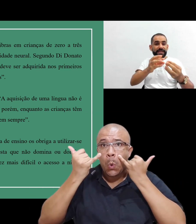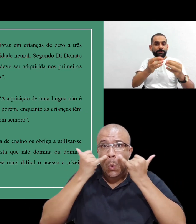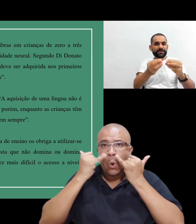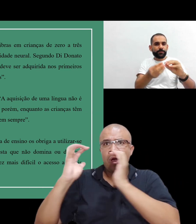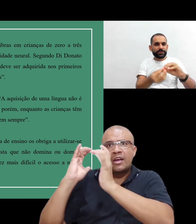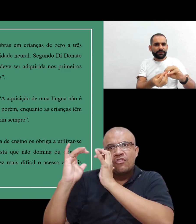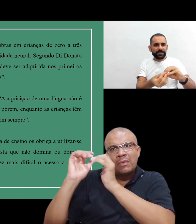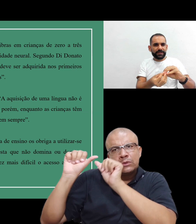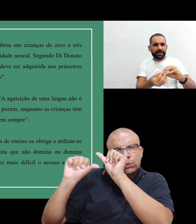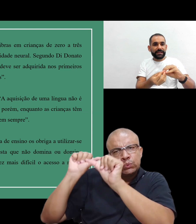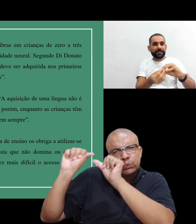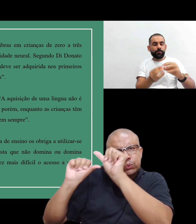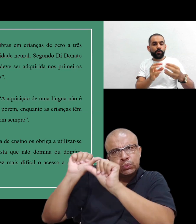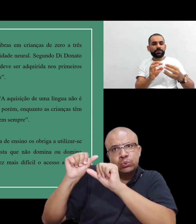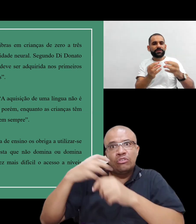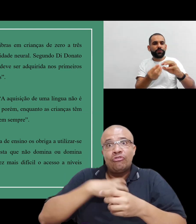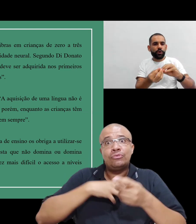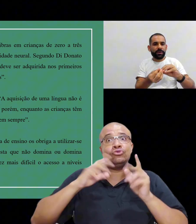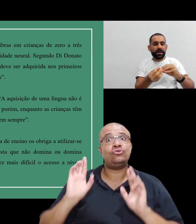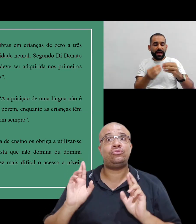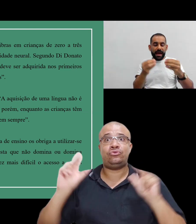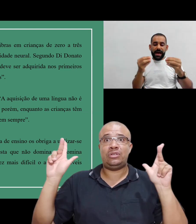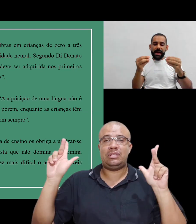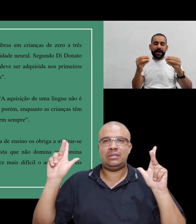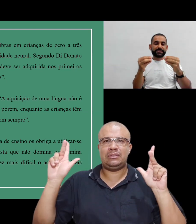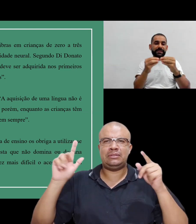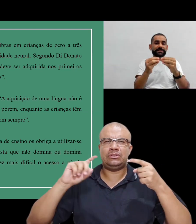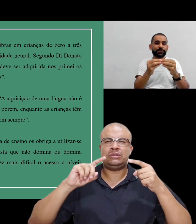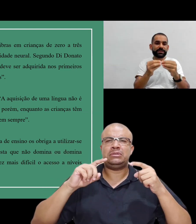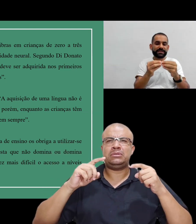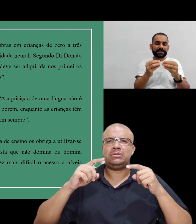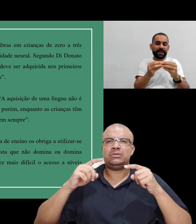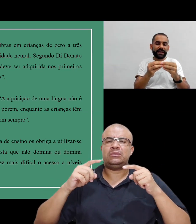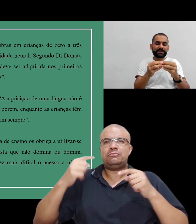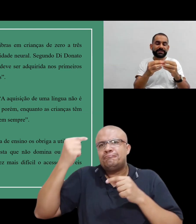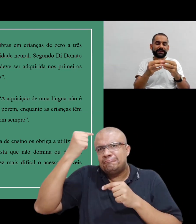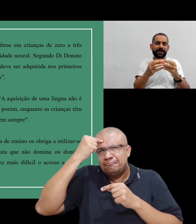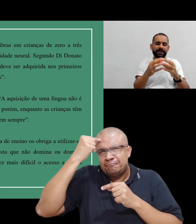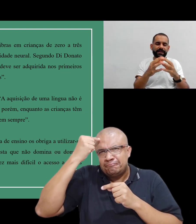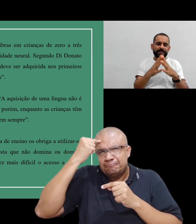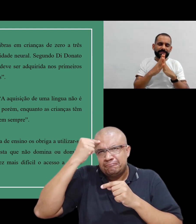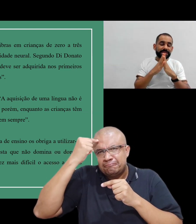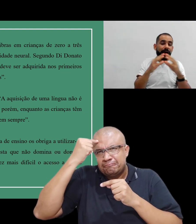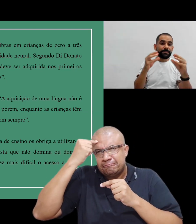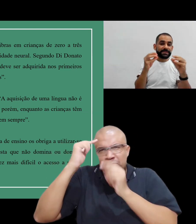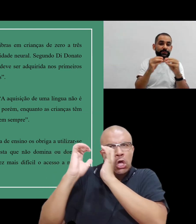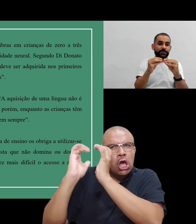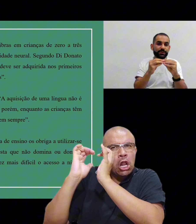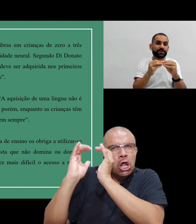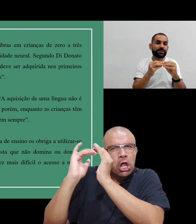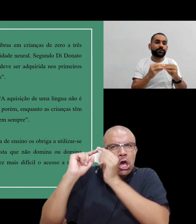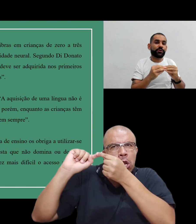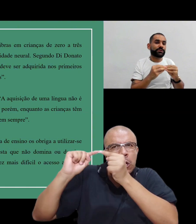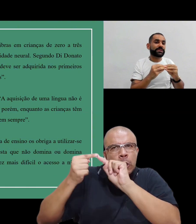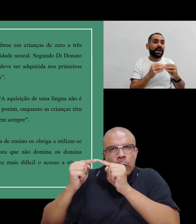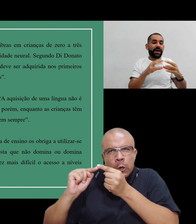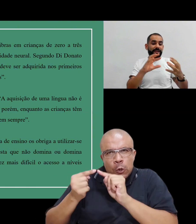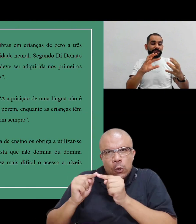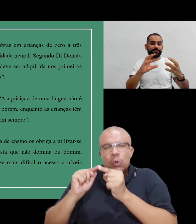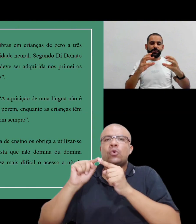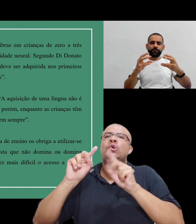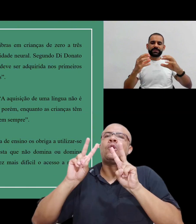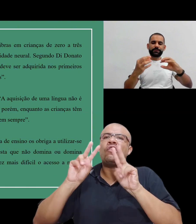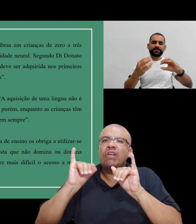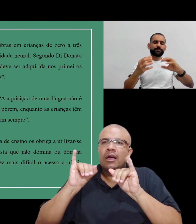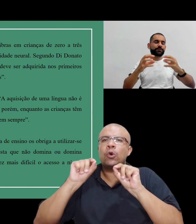nosso cérebro se modifica, ele tem uma outra forma. As ligações, as sinapses dos nossos neurônios,